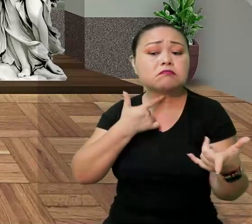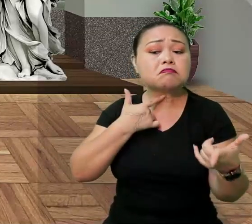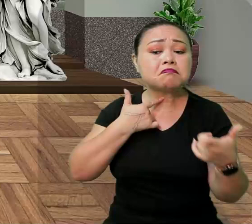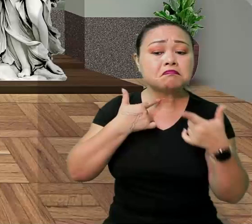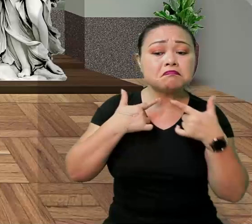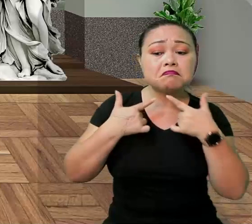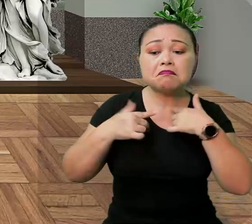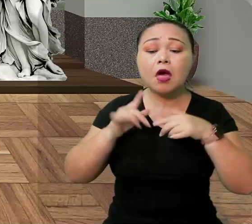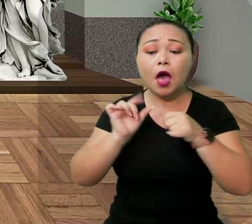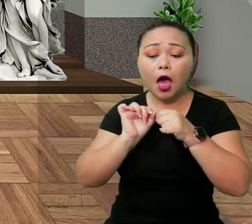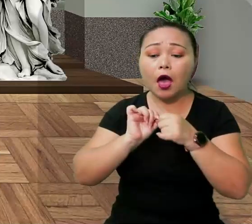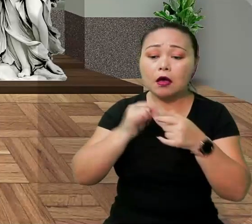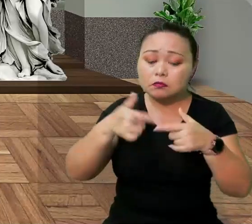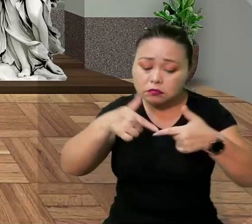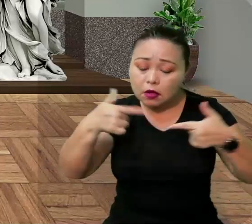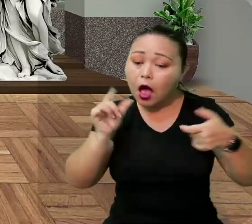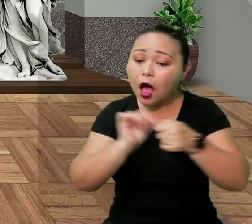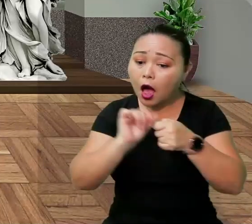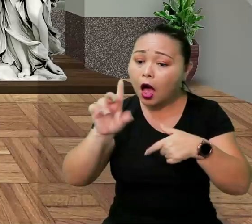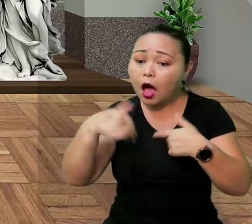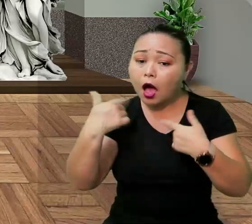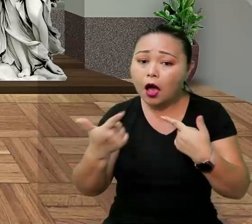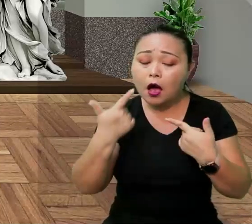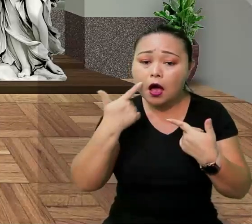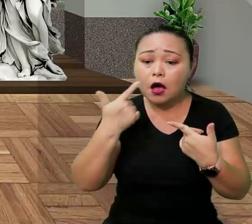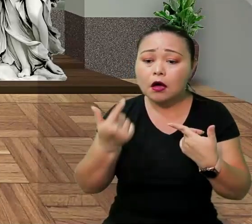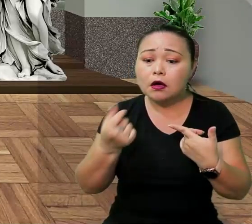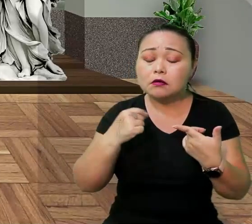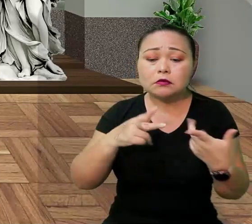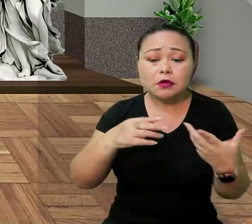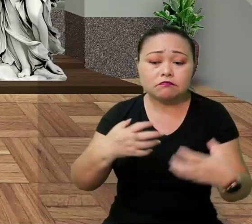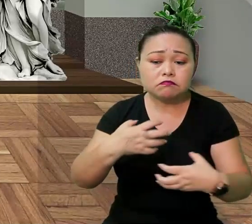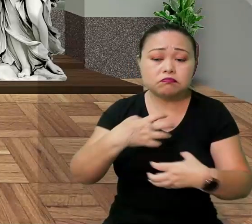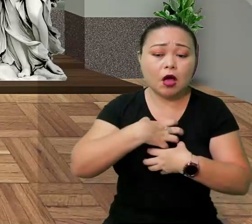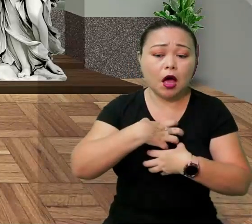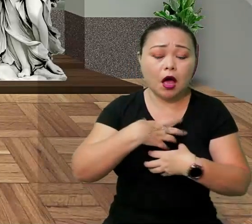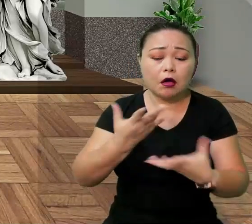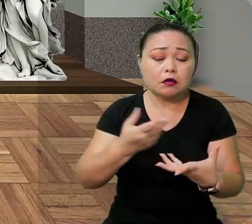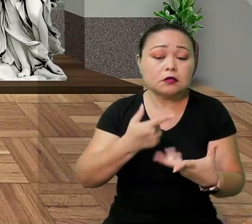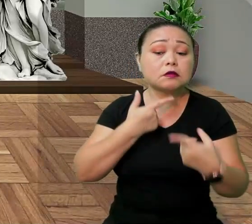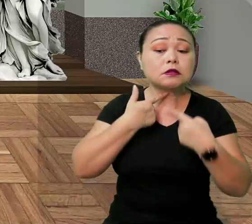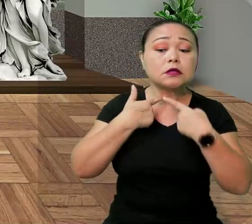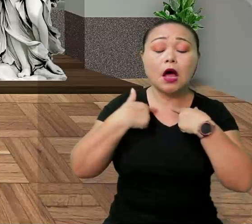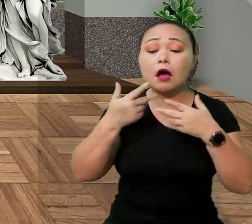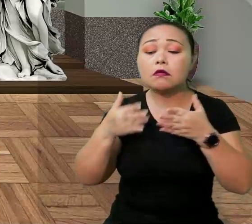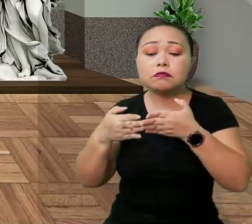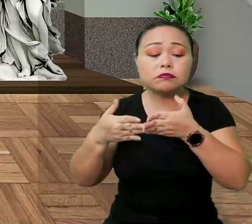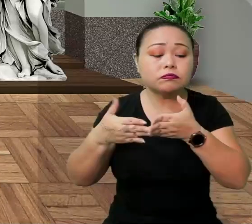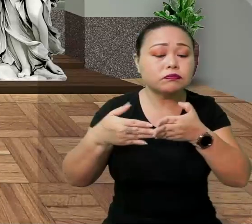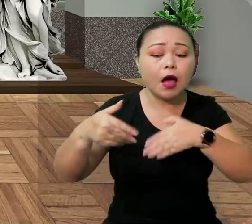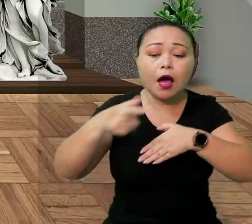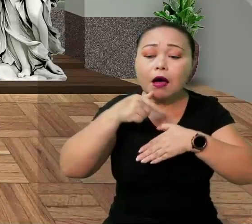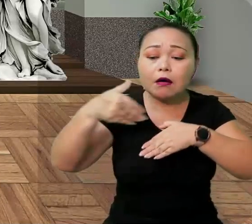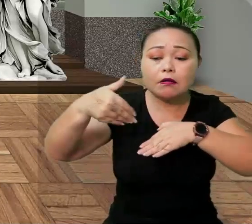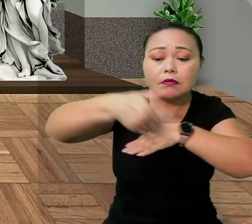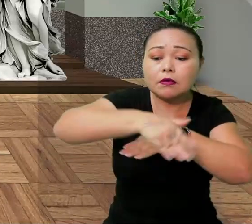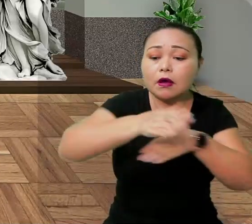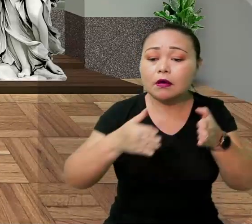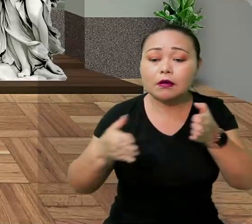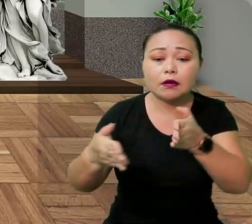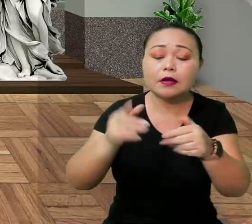A semente da melancia é afrodisíaco. Você andava por esses ribeirinhos aí e ia pensar que não. Lá